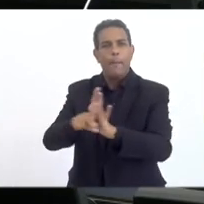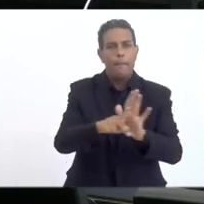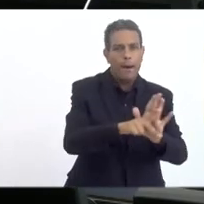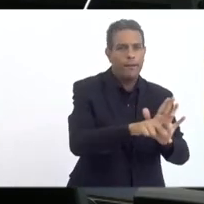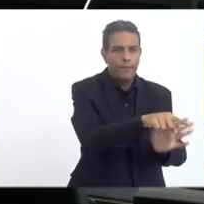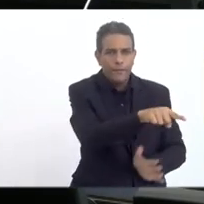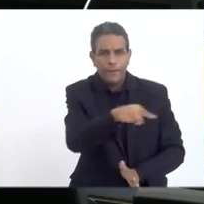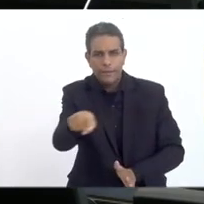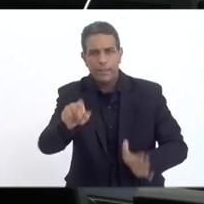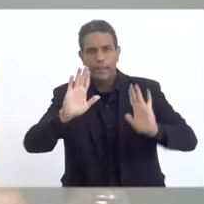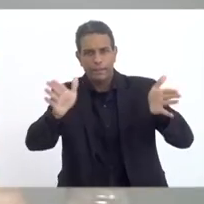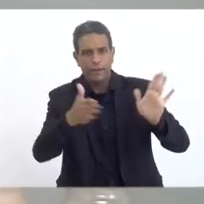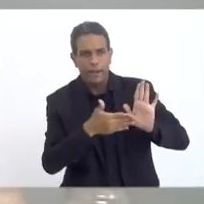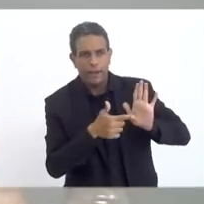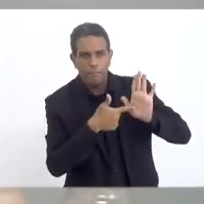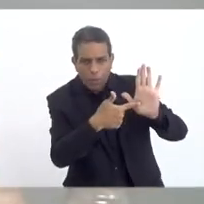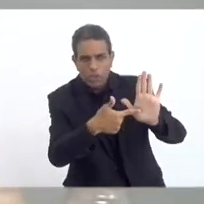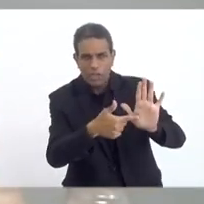vai apresentar, né?